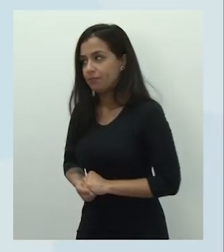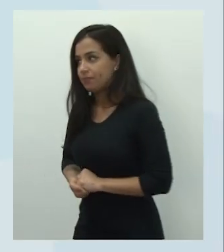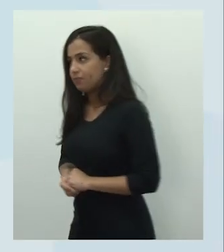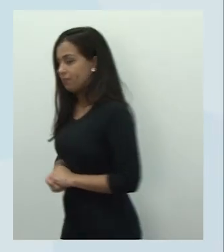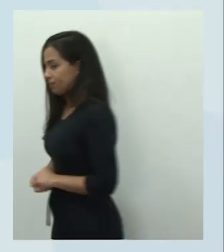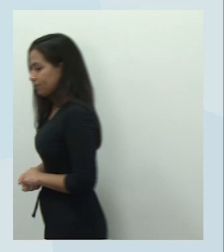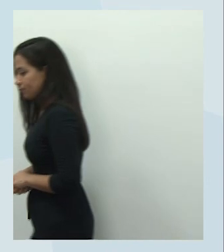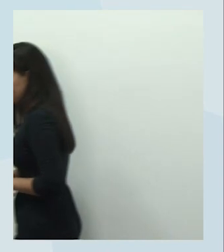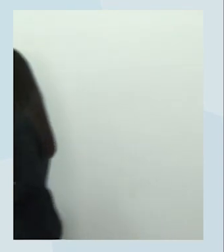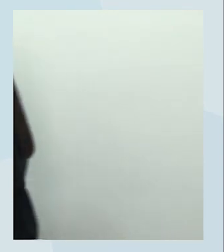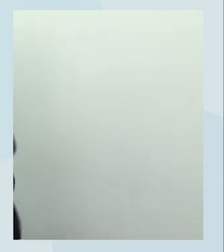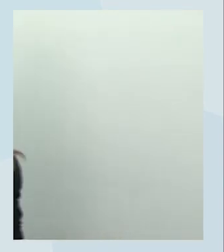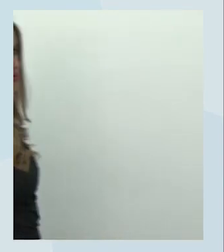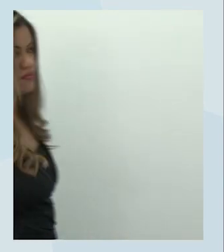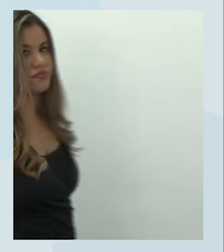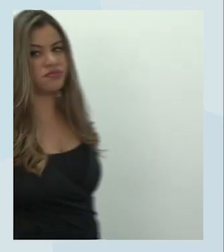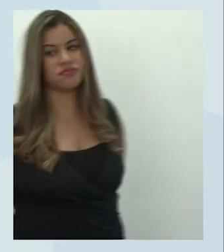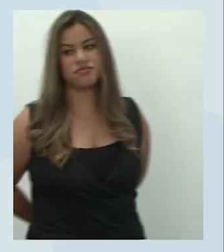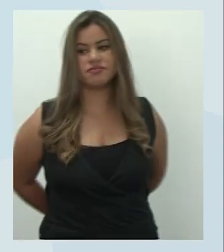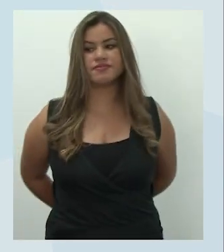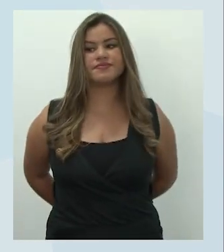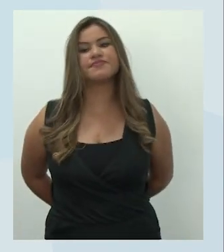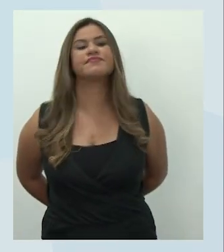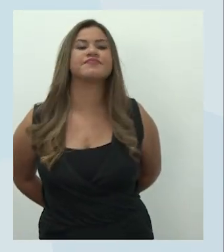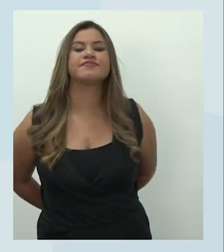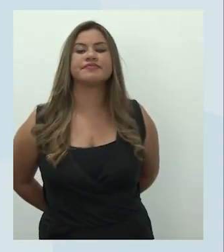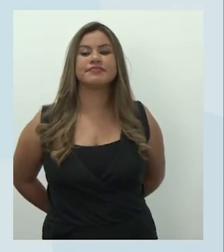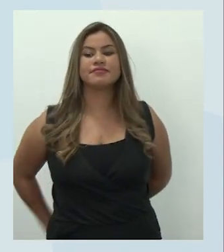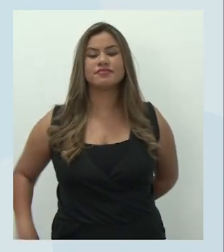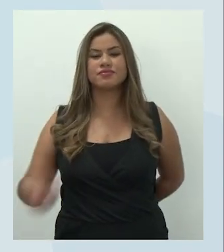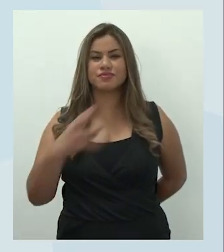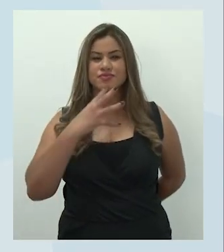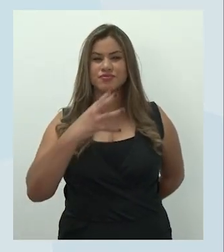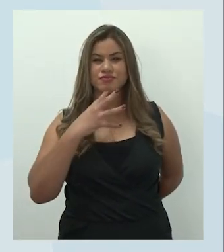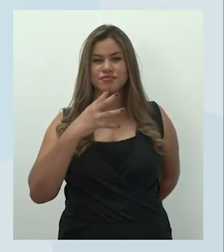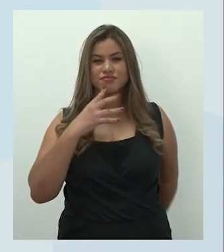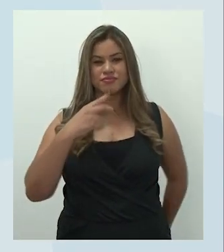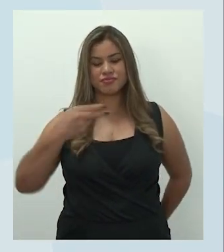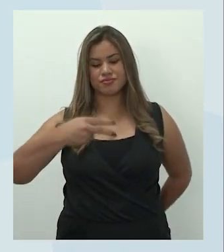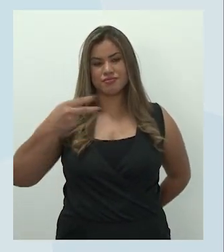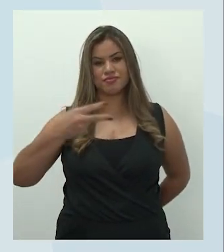Você conhece esse símbolo? E aí tem o símbolo de igual aí, entre aspas.